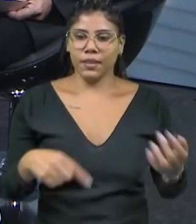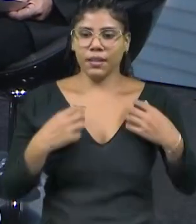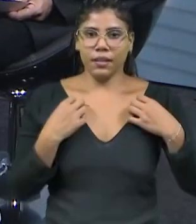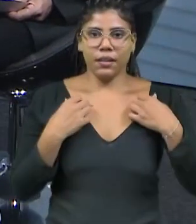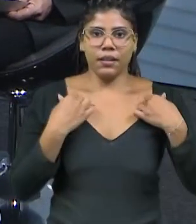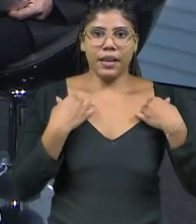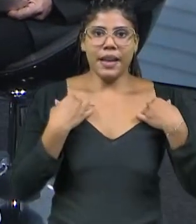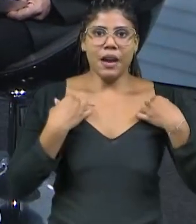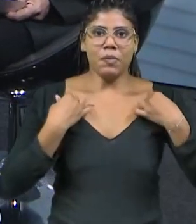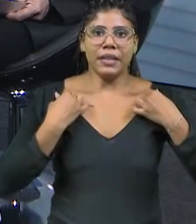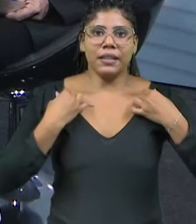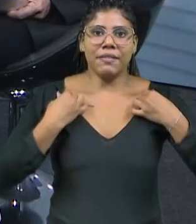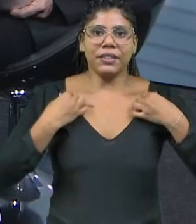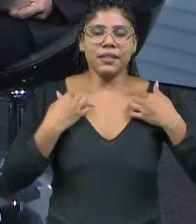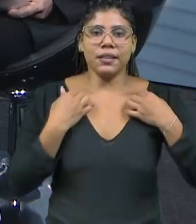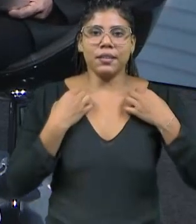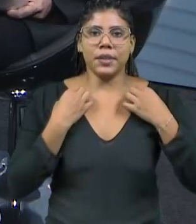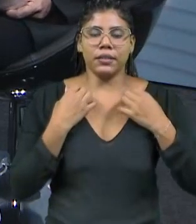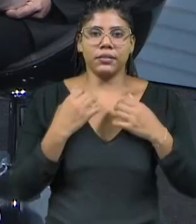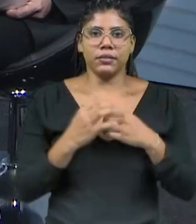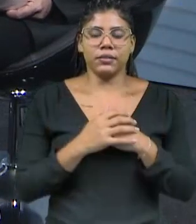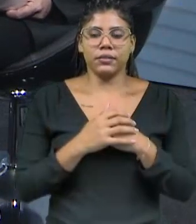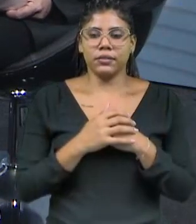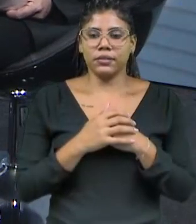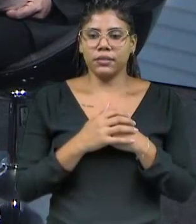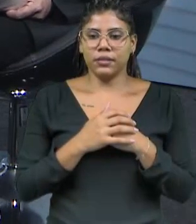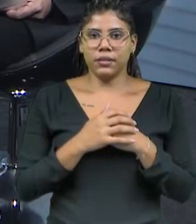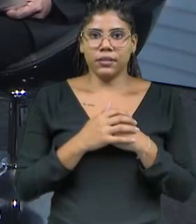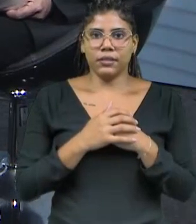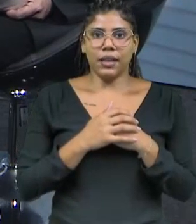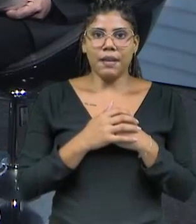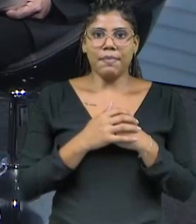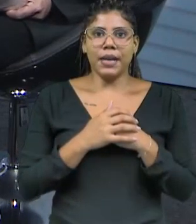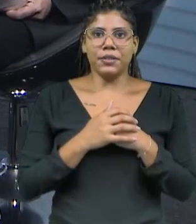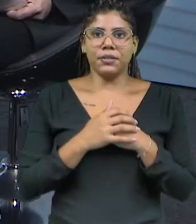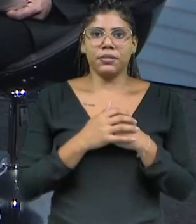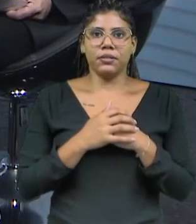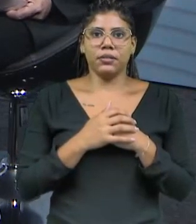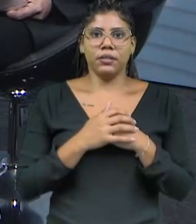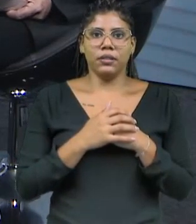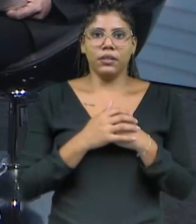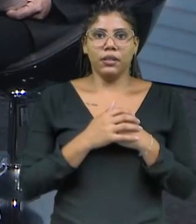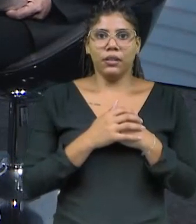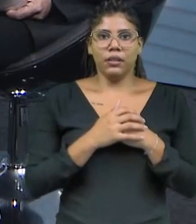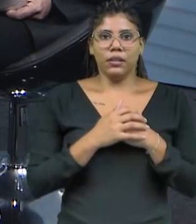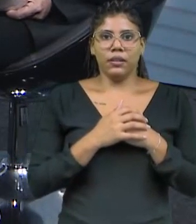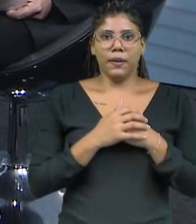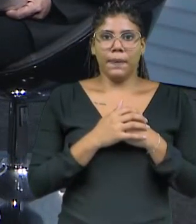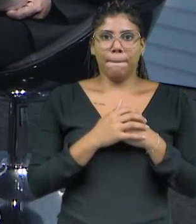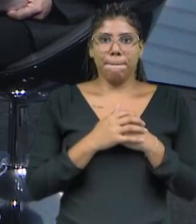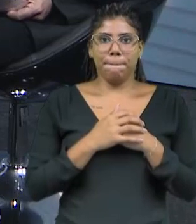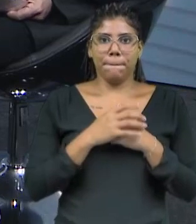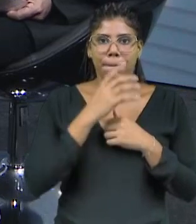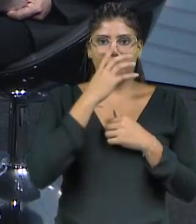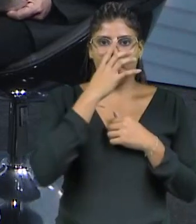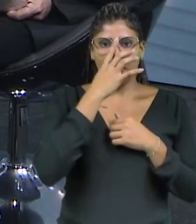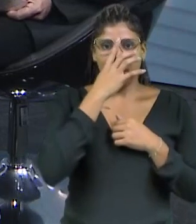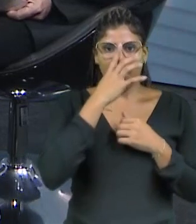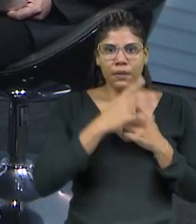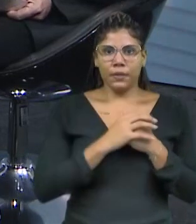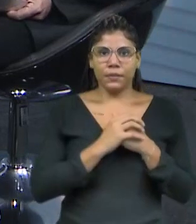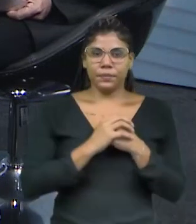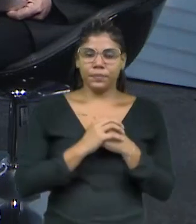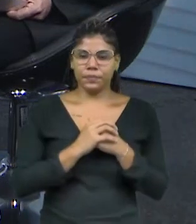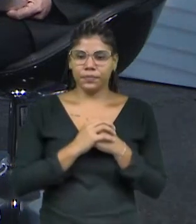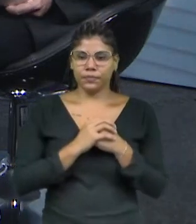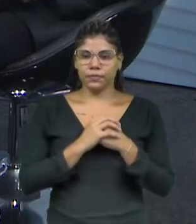que ainda não temos, e isso é outra contribuição. Mas como é que a gente vence isso? Porque ao longo desse todo o tempo que a gente